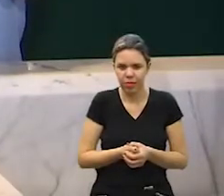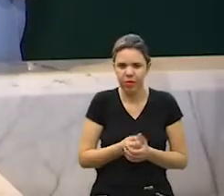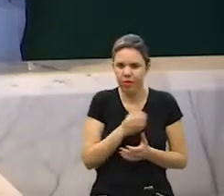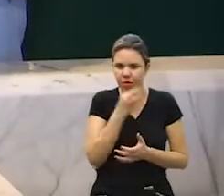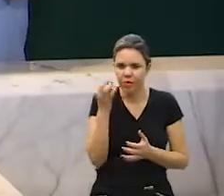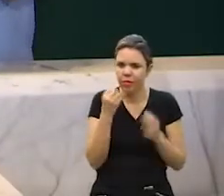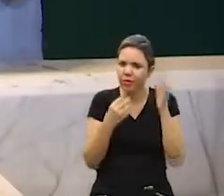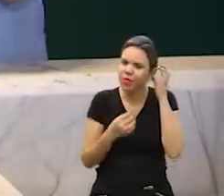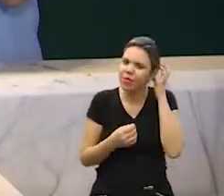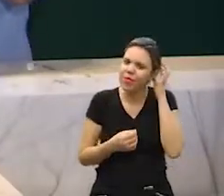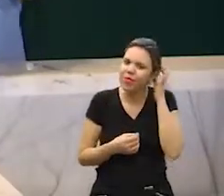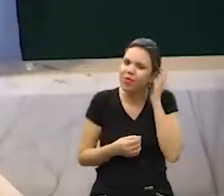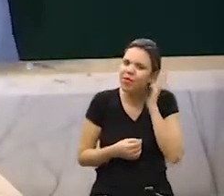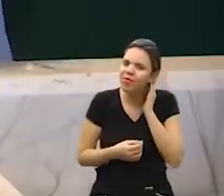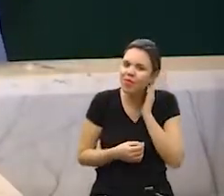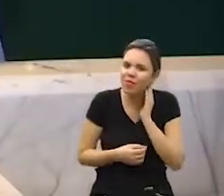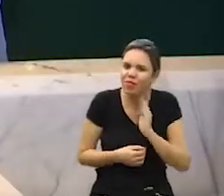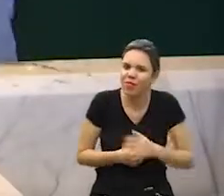É bom.